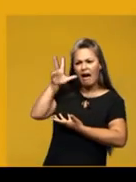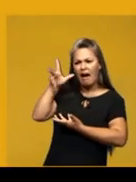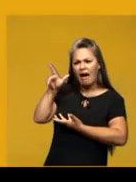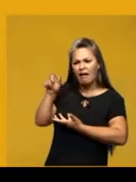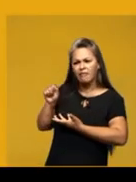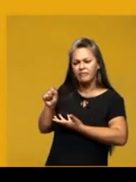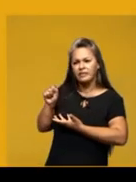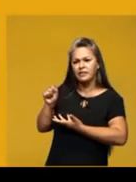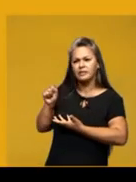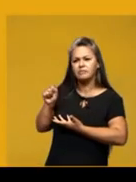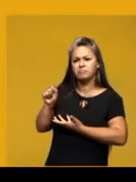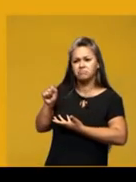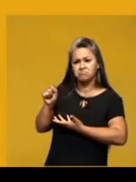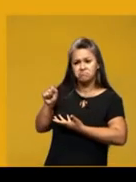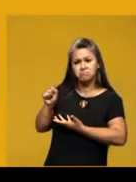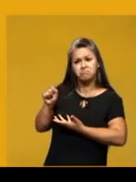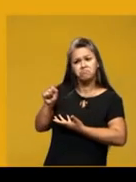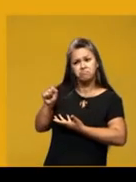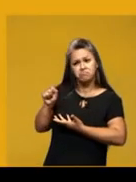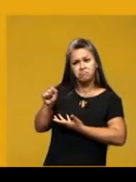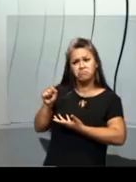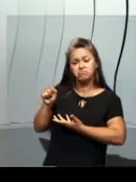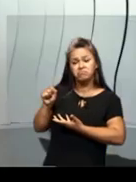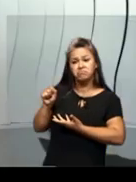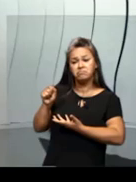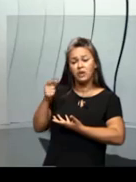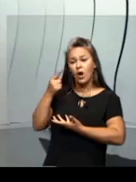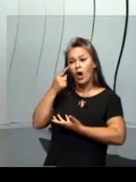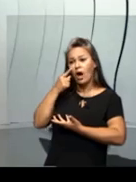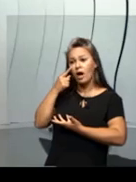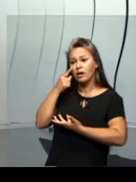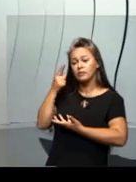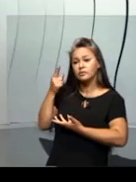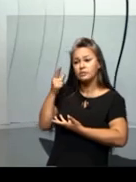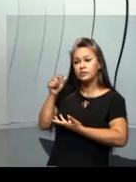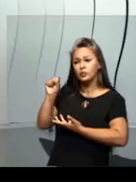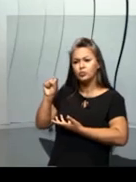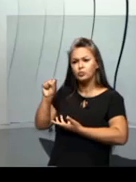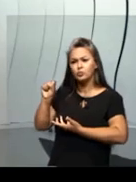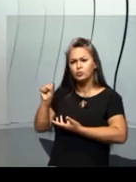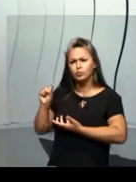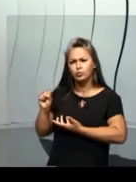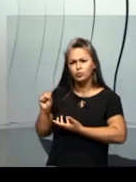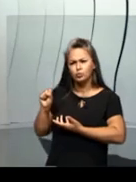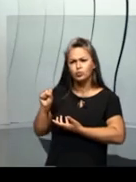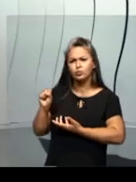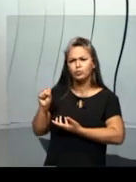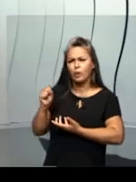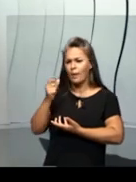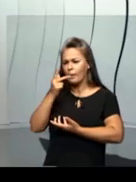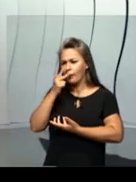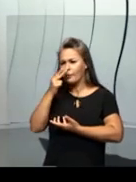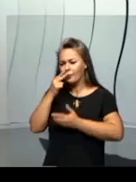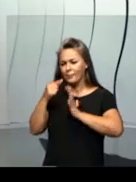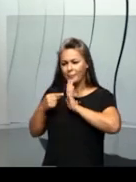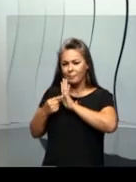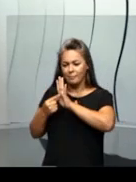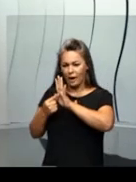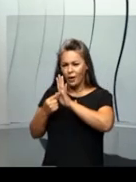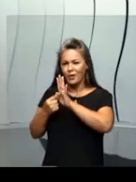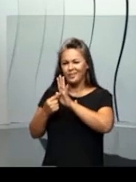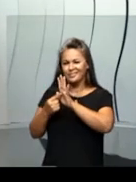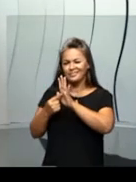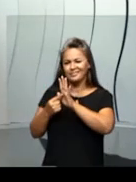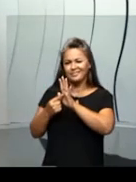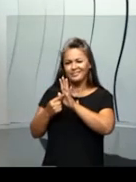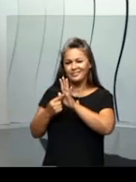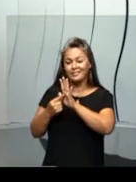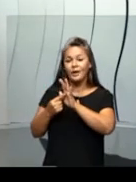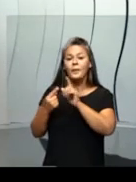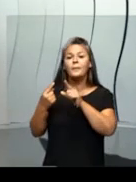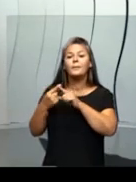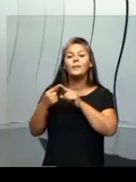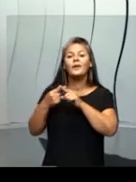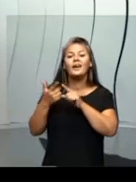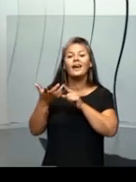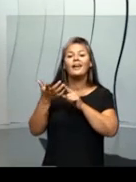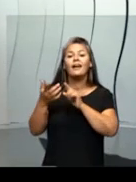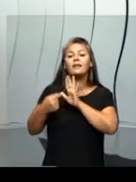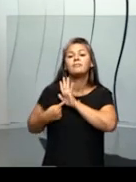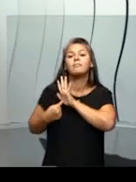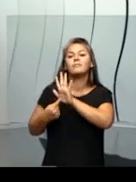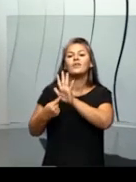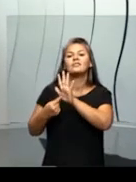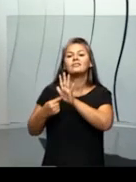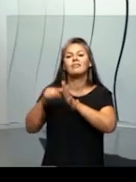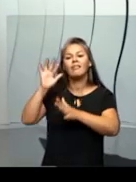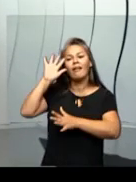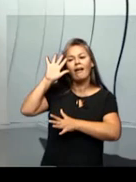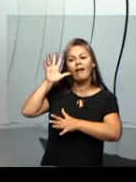africano, as regiões sul aqui, né, do planisfério, um pouco mais destacada em relação ao mapa anterior,